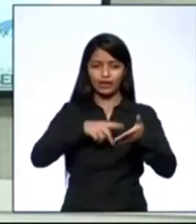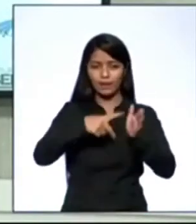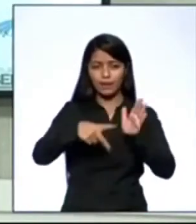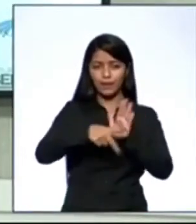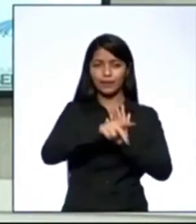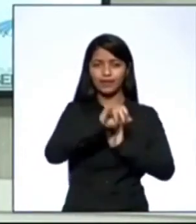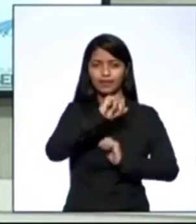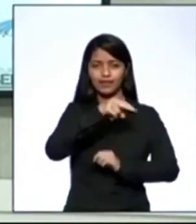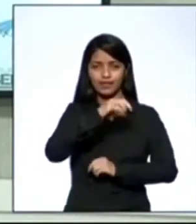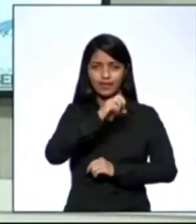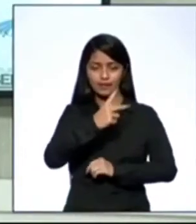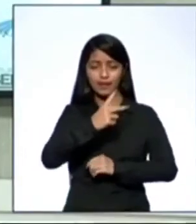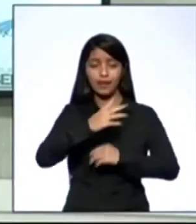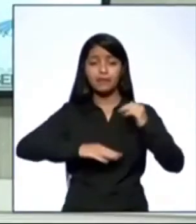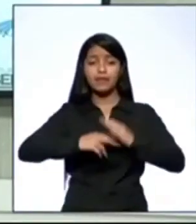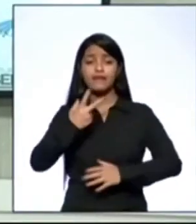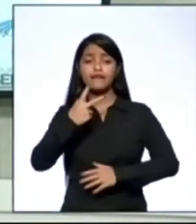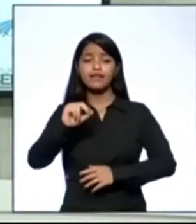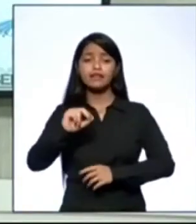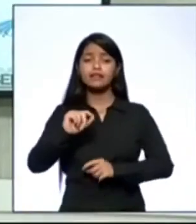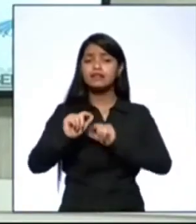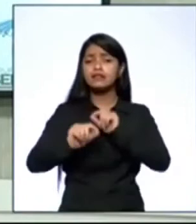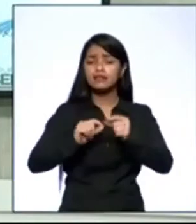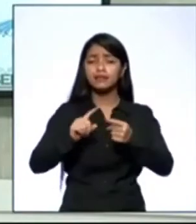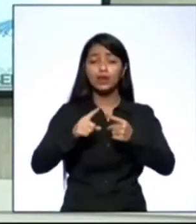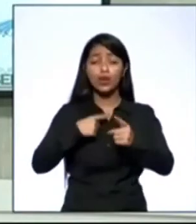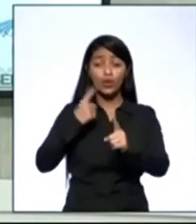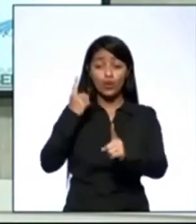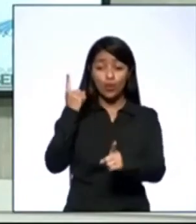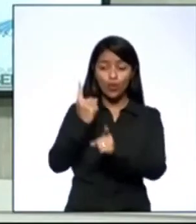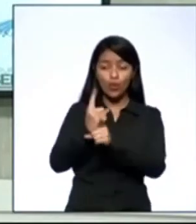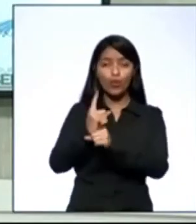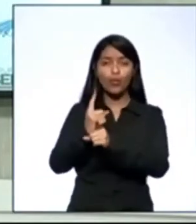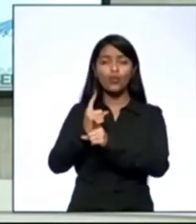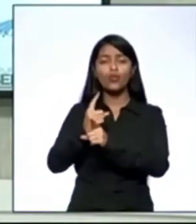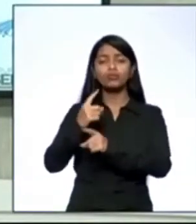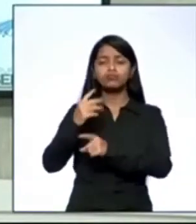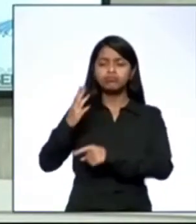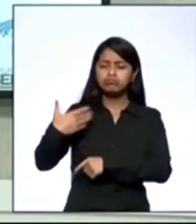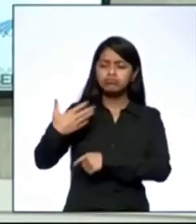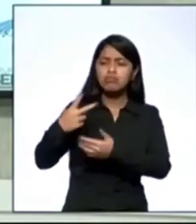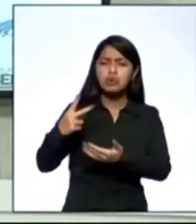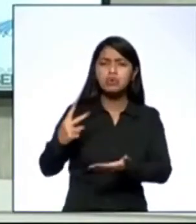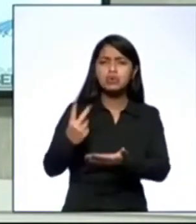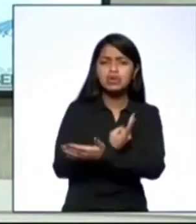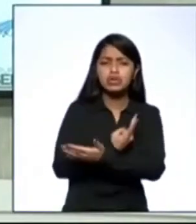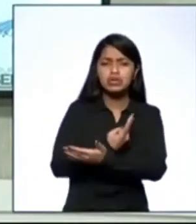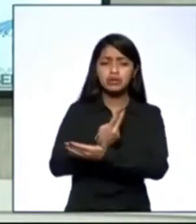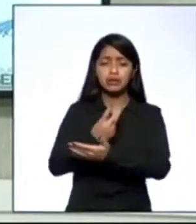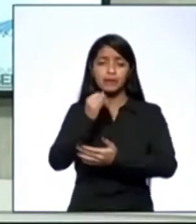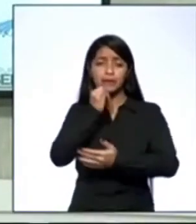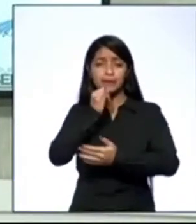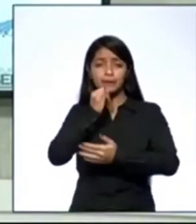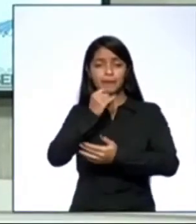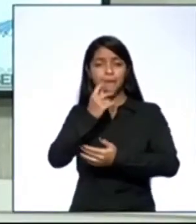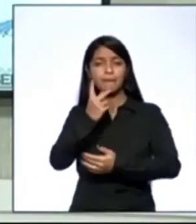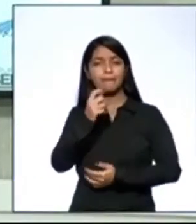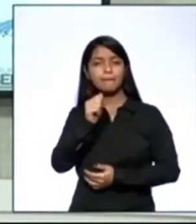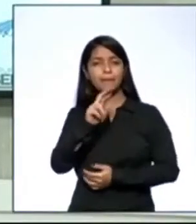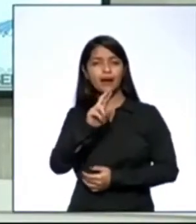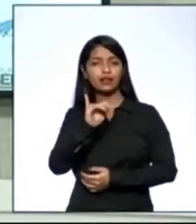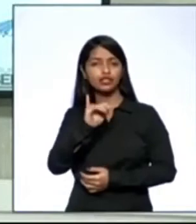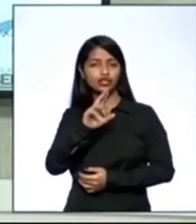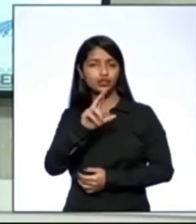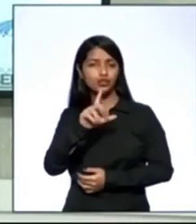Brasília. Habilidade 20, caracterizar causas ou efeito dos movimentos de partículas, substâncias, objetos ou corpos